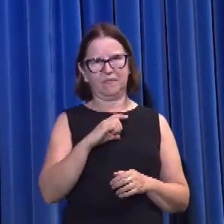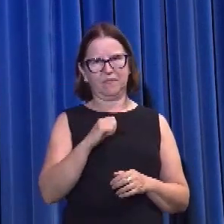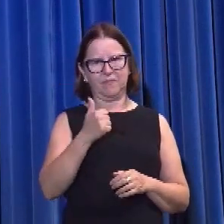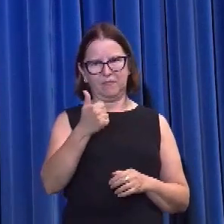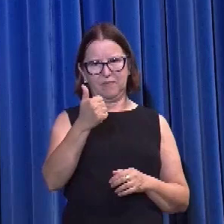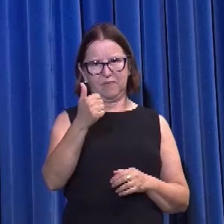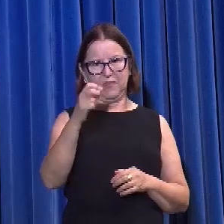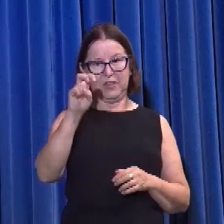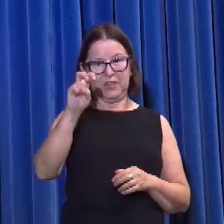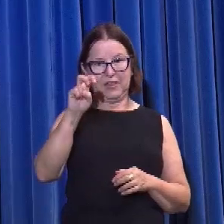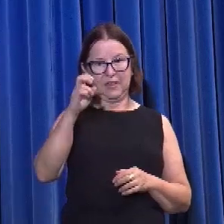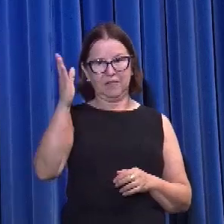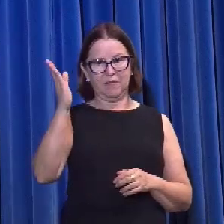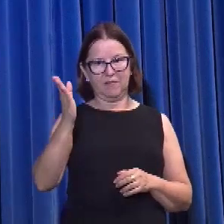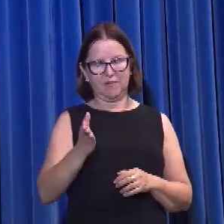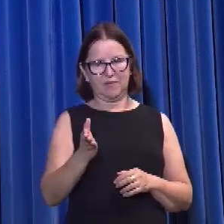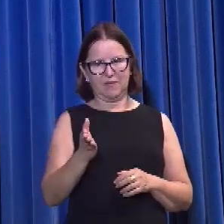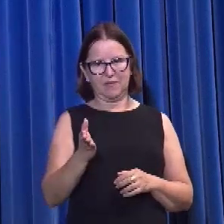15%